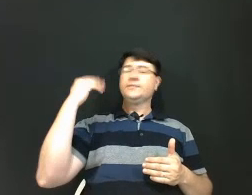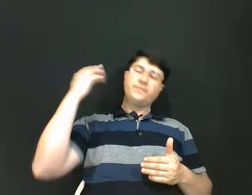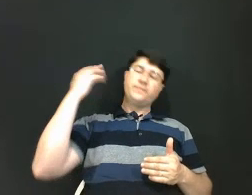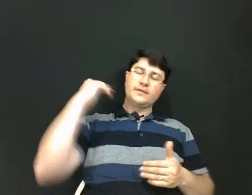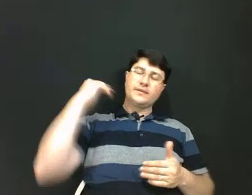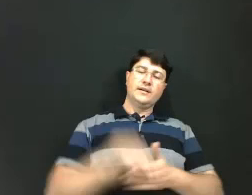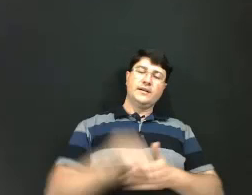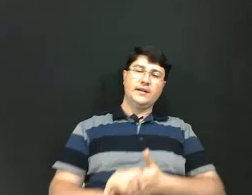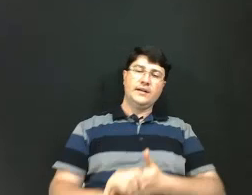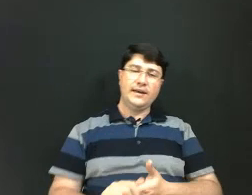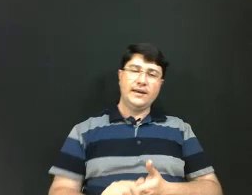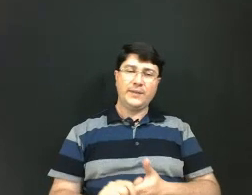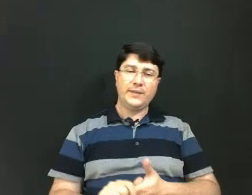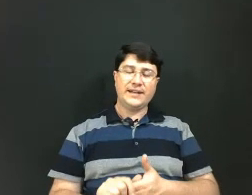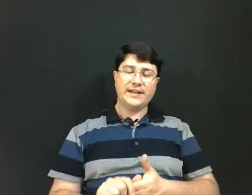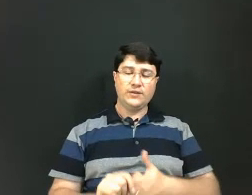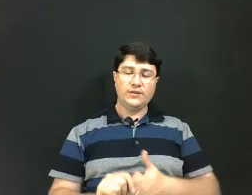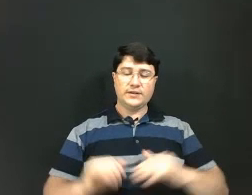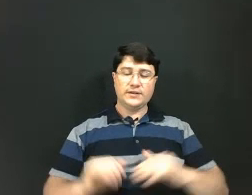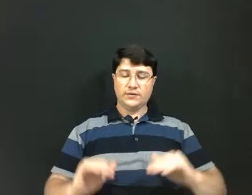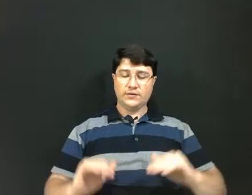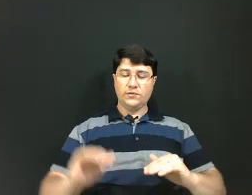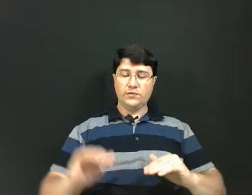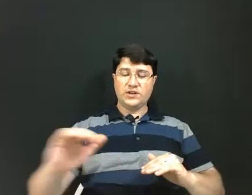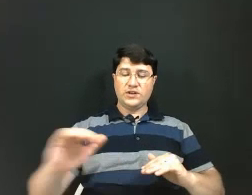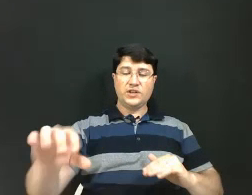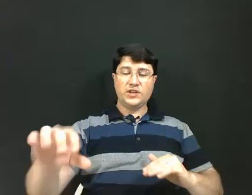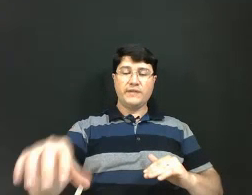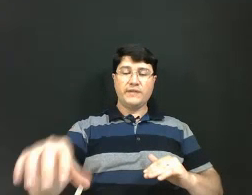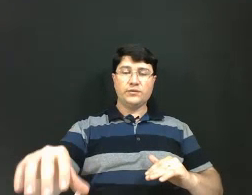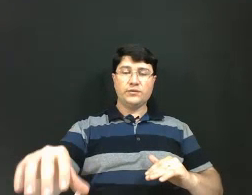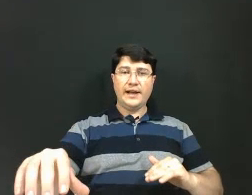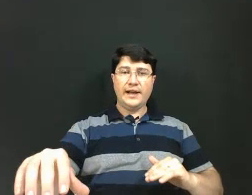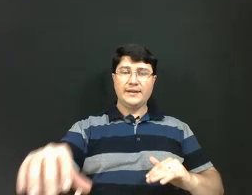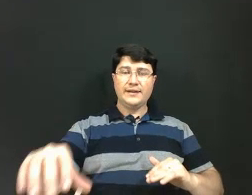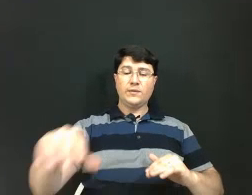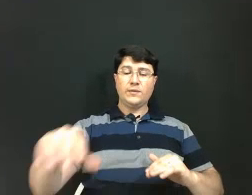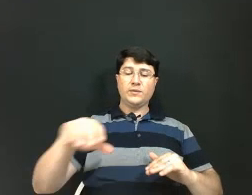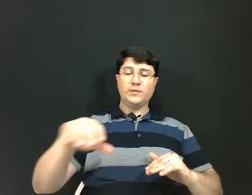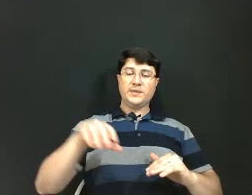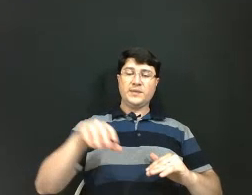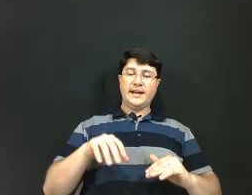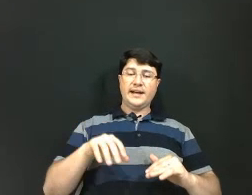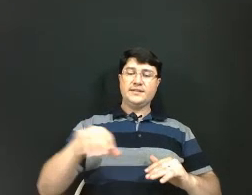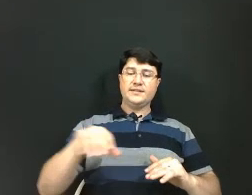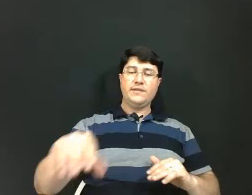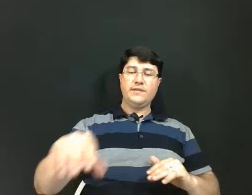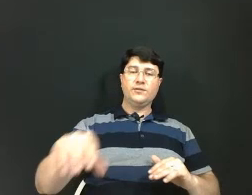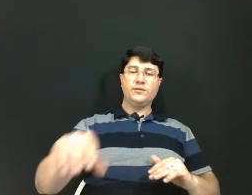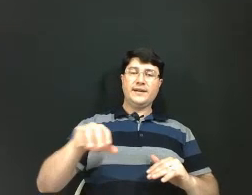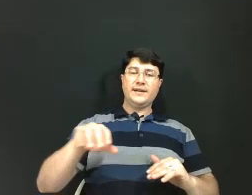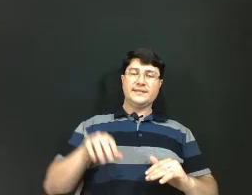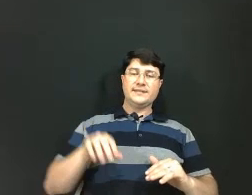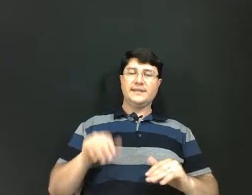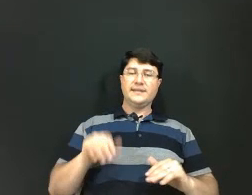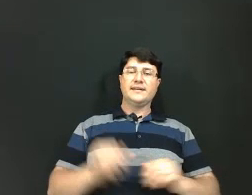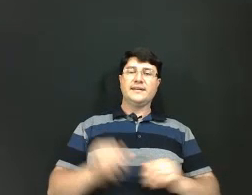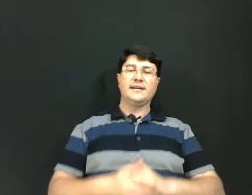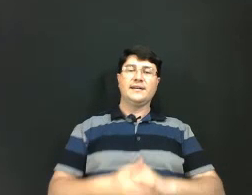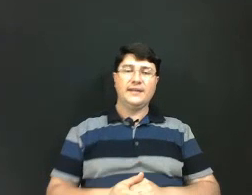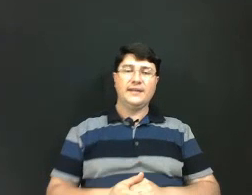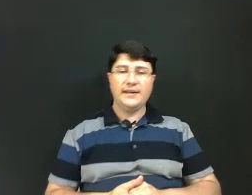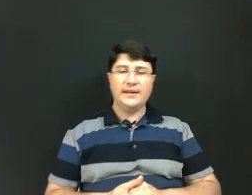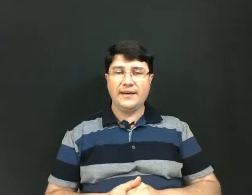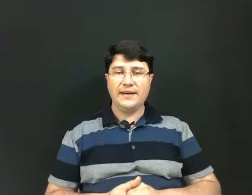passado é para trás de nós. Ou se a gente tem um evento lá, quanto mais para trás, um evento mais